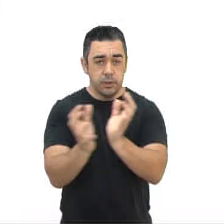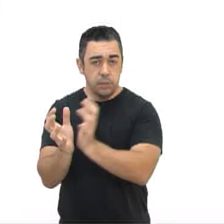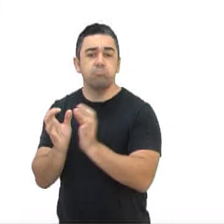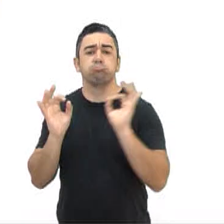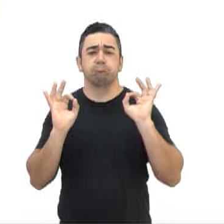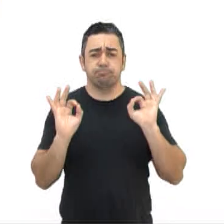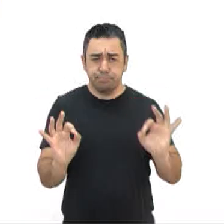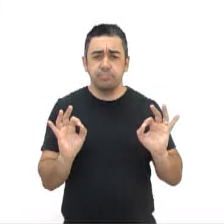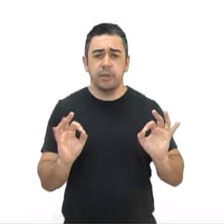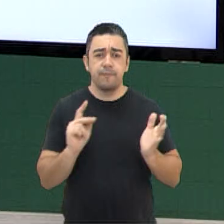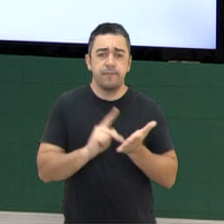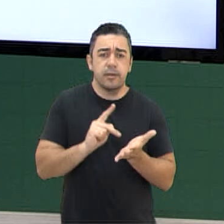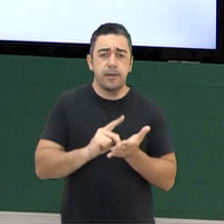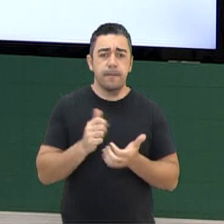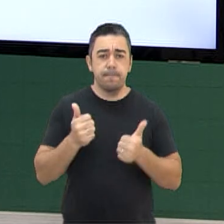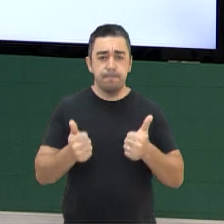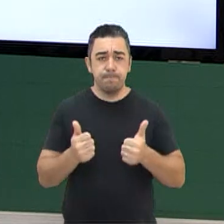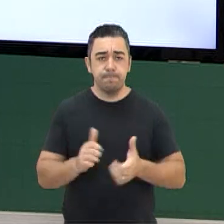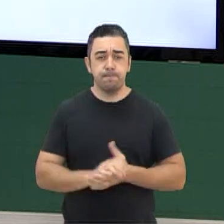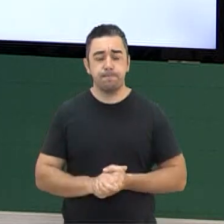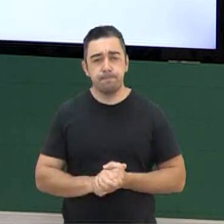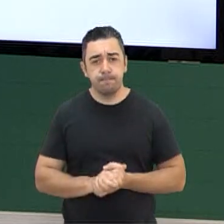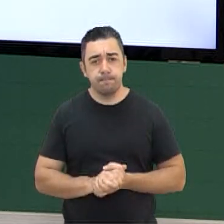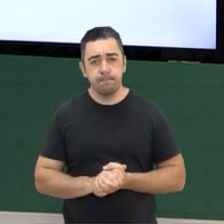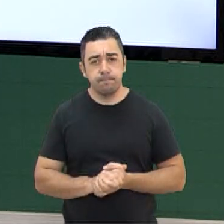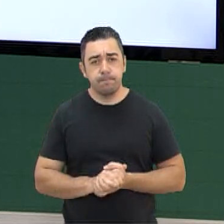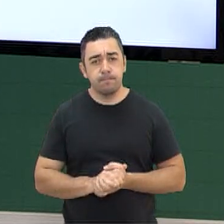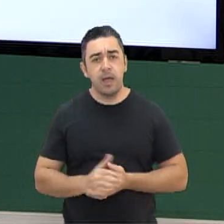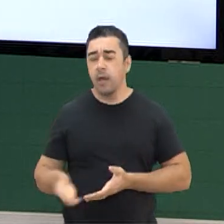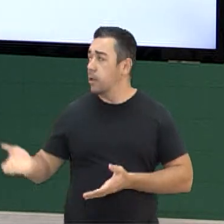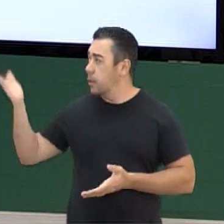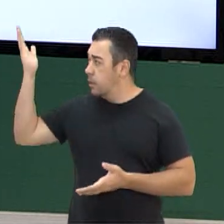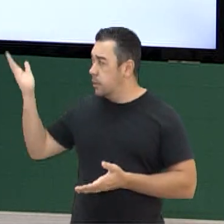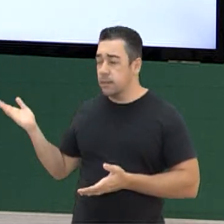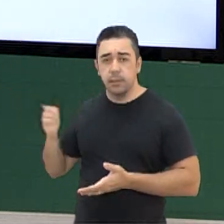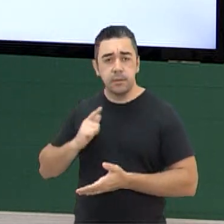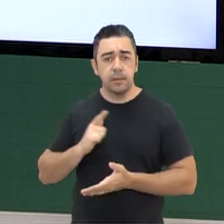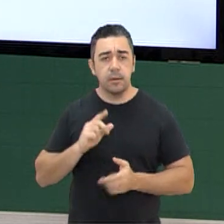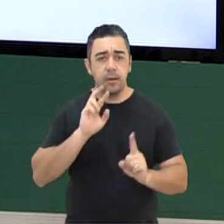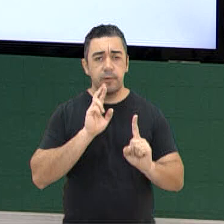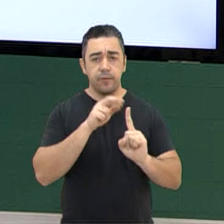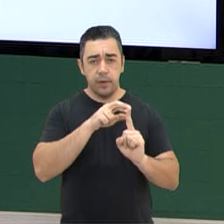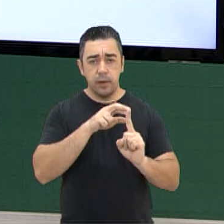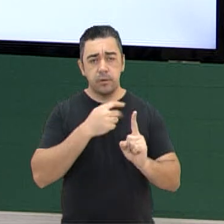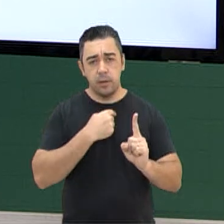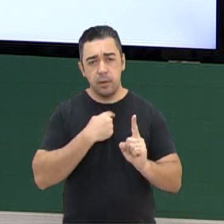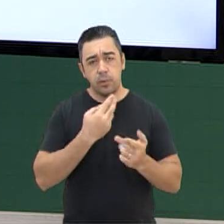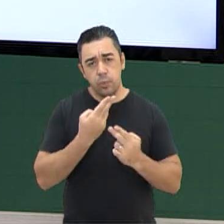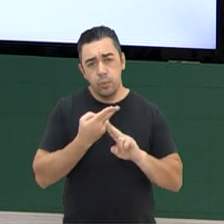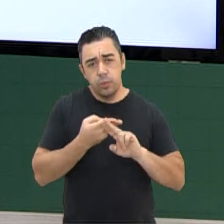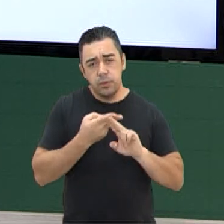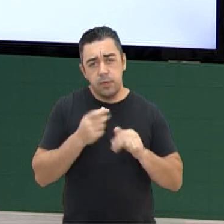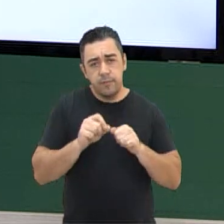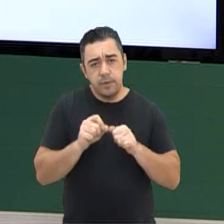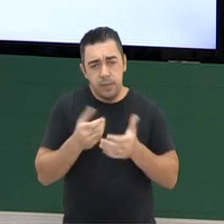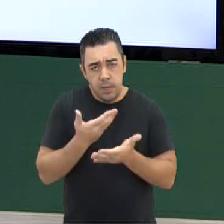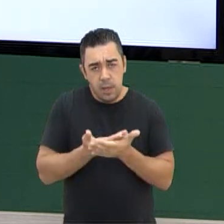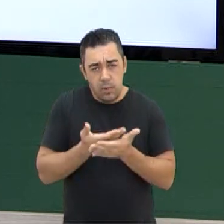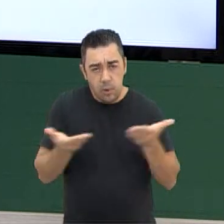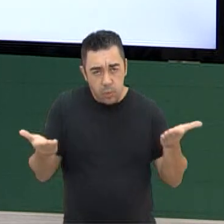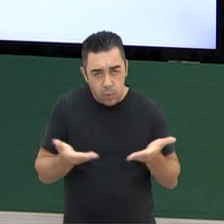que também é verdadeira. Aqui estão as referências utilizadas para a elaboração dessa